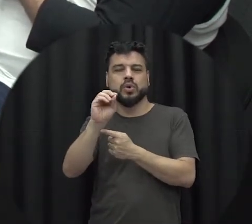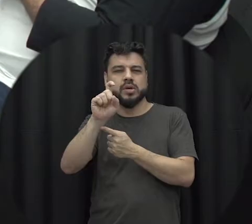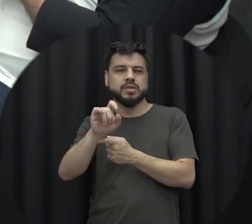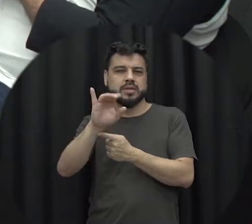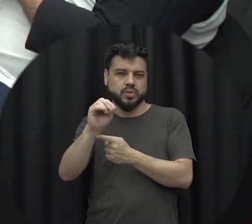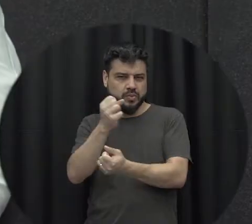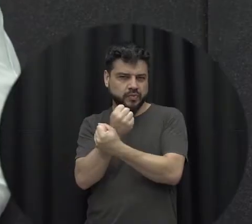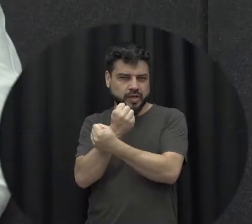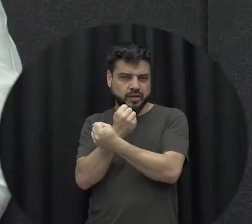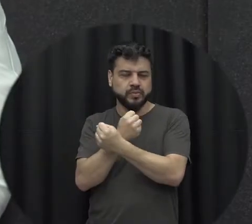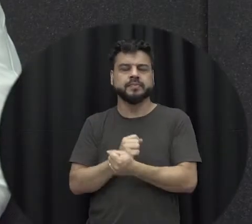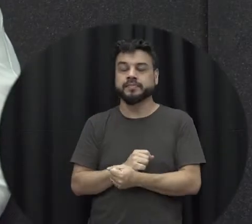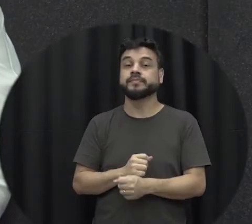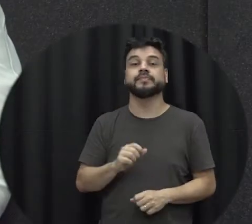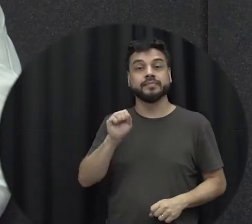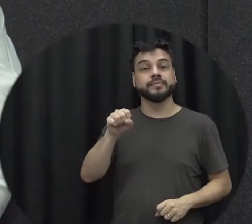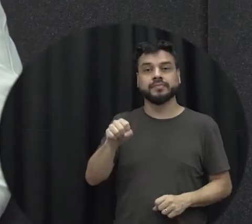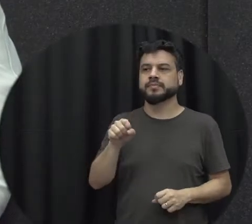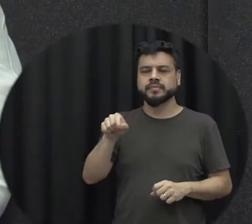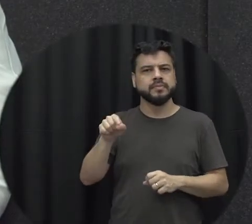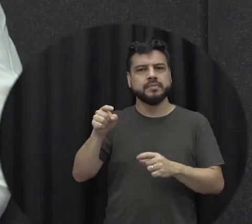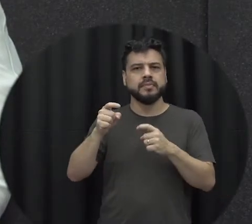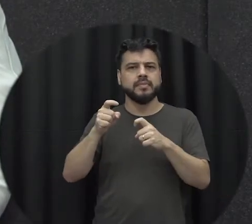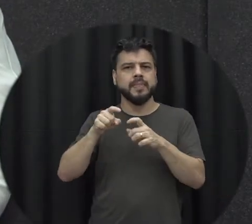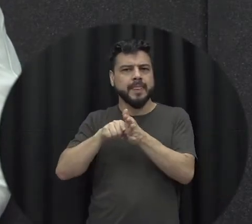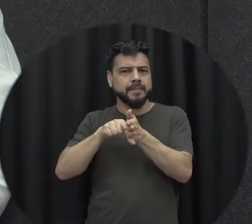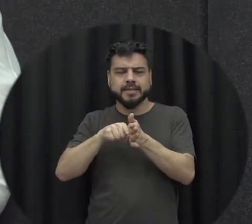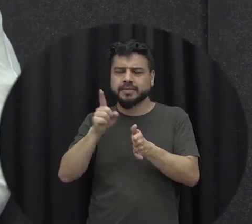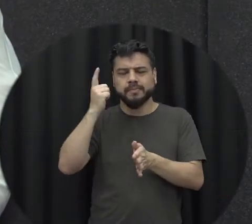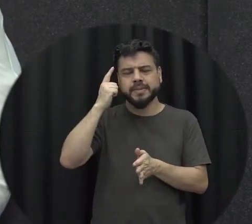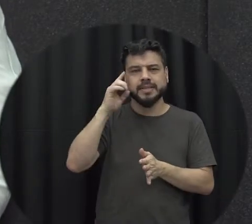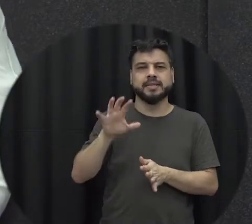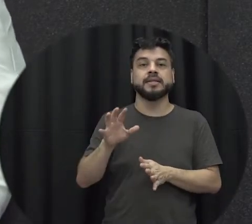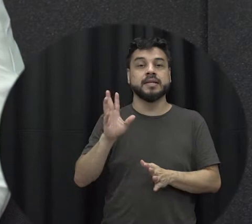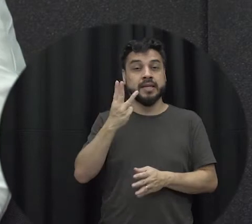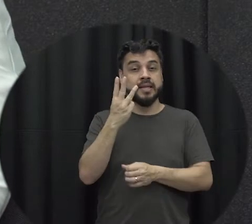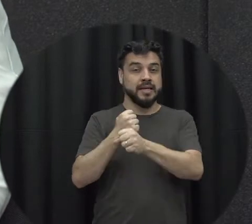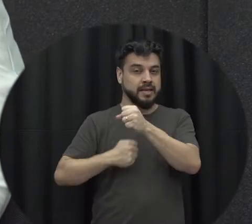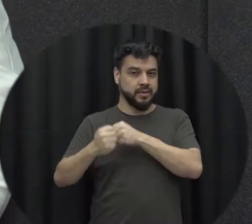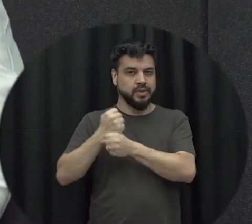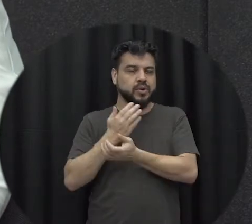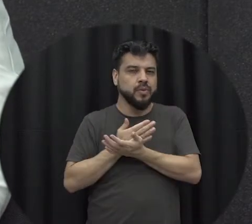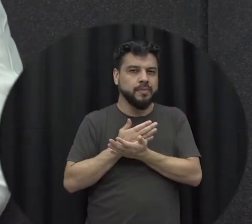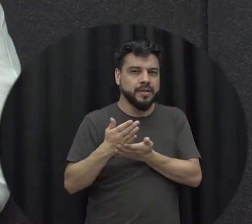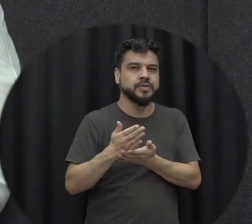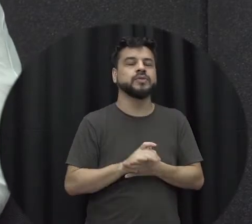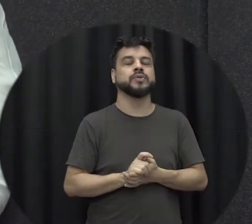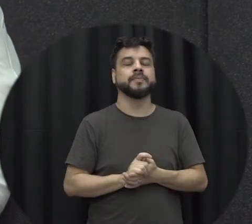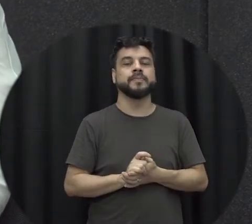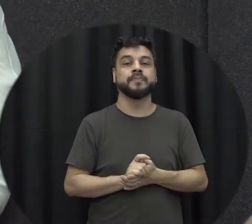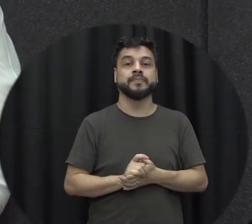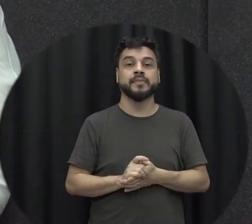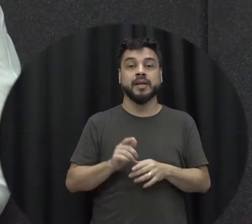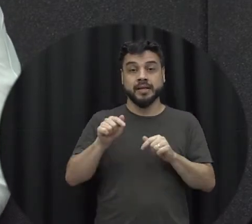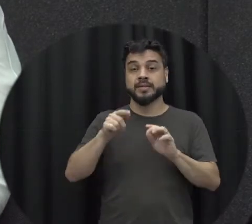ela não foi pensada nesse sentido, assim, esse é um projeto que começou já tem 3 anos, o projeto já até terminou, na verdade. O